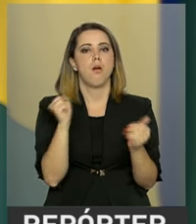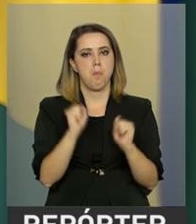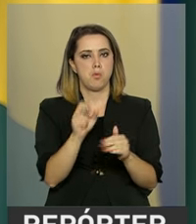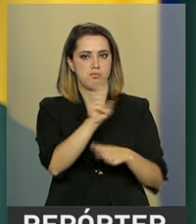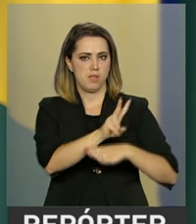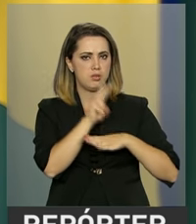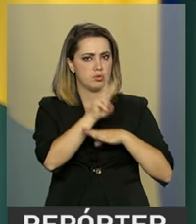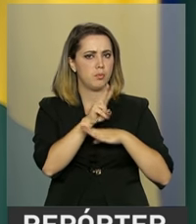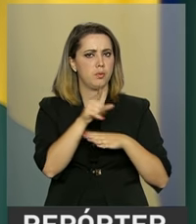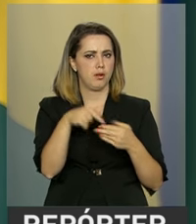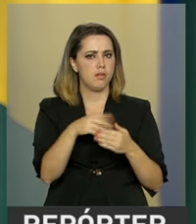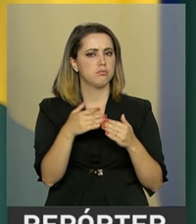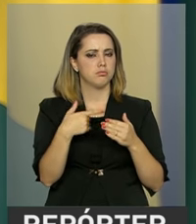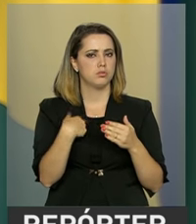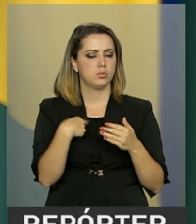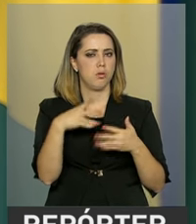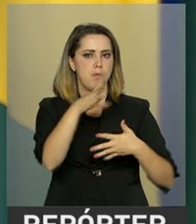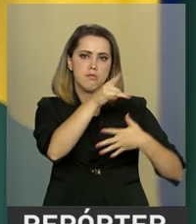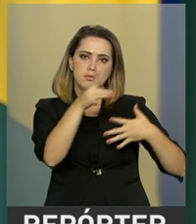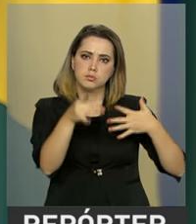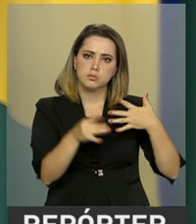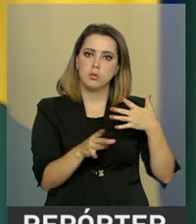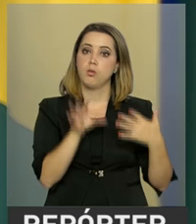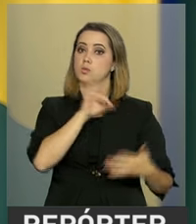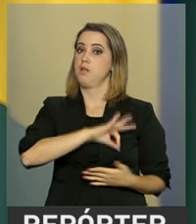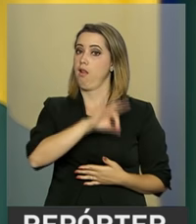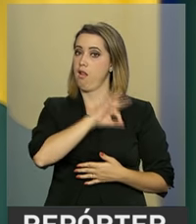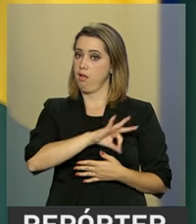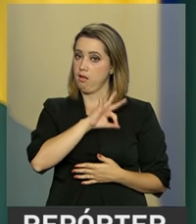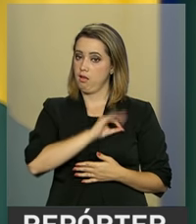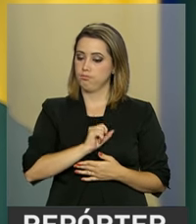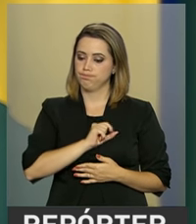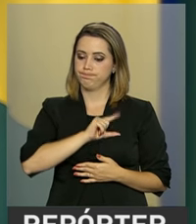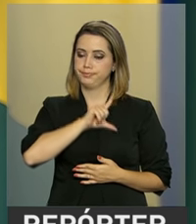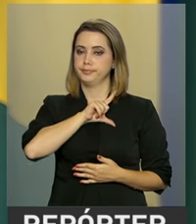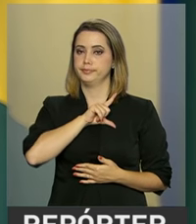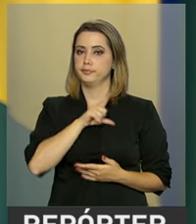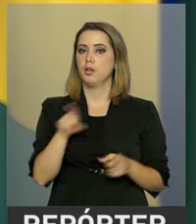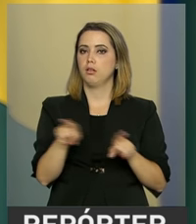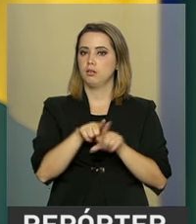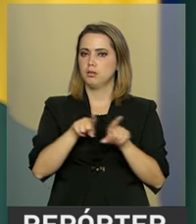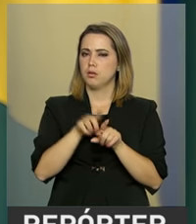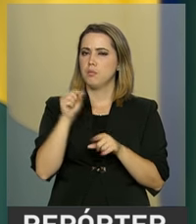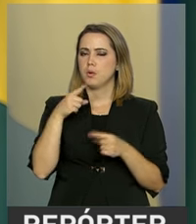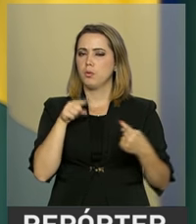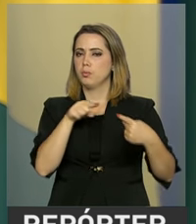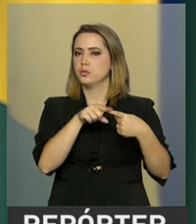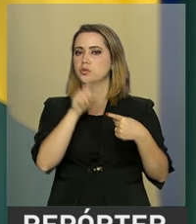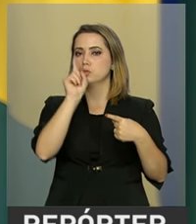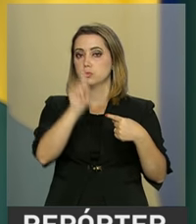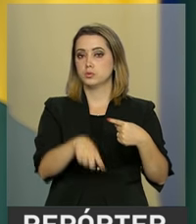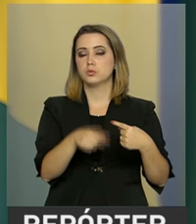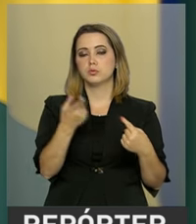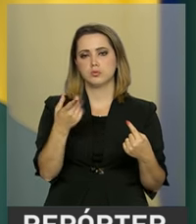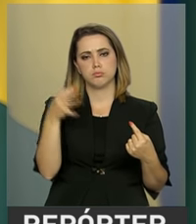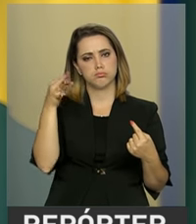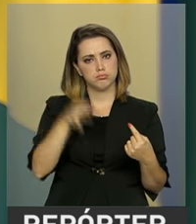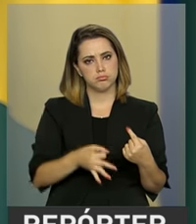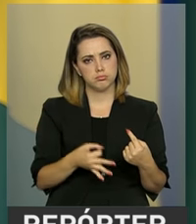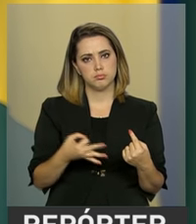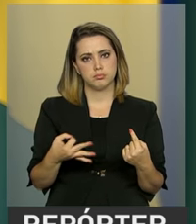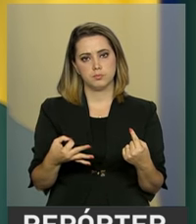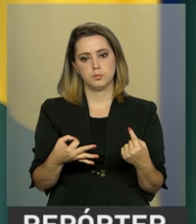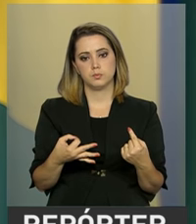quando se ampliam faixas daqueles que podem adquirir, aquilo a que se visa é exata e